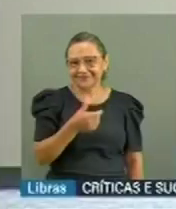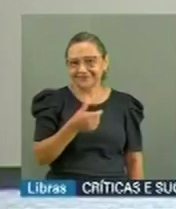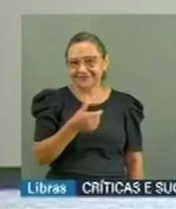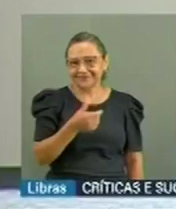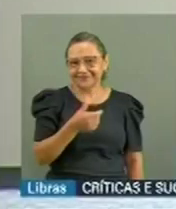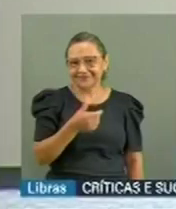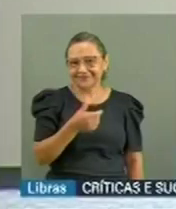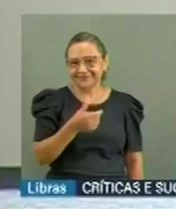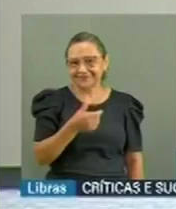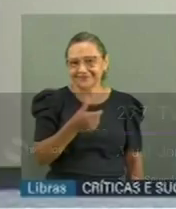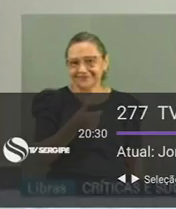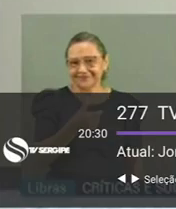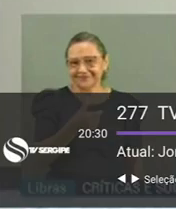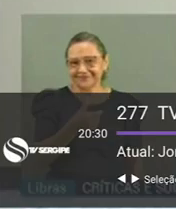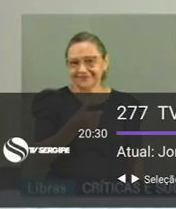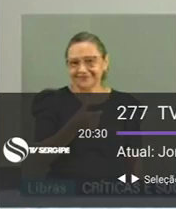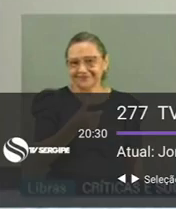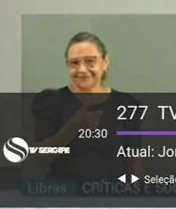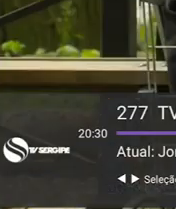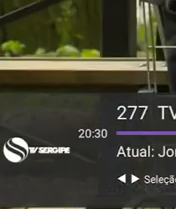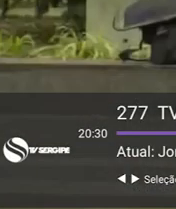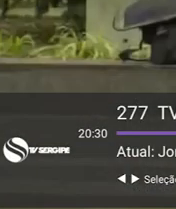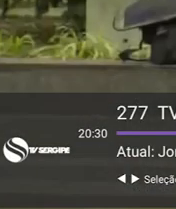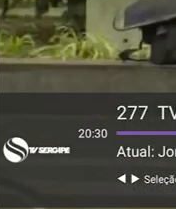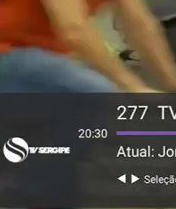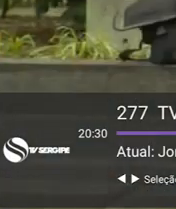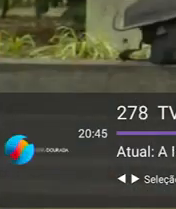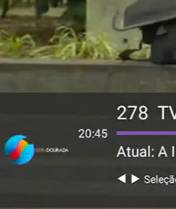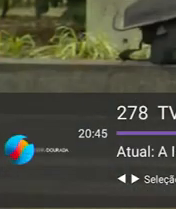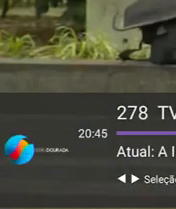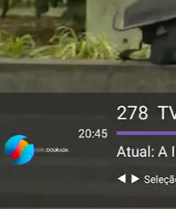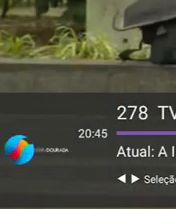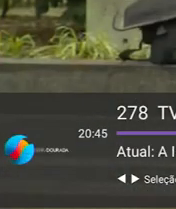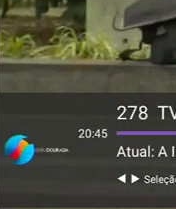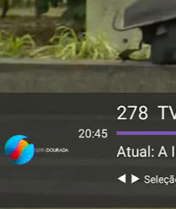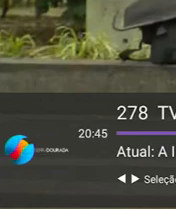o orçamento pode ser realizado. Pode multar...